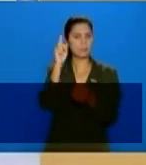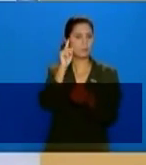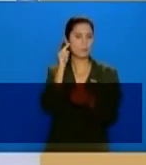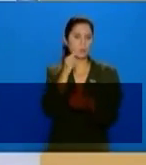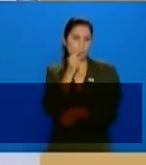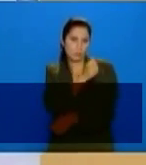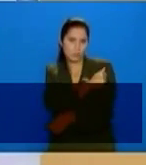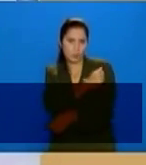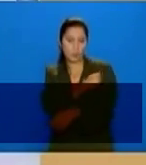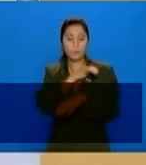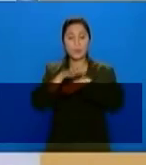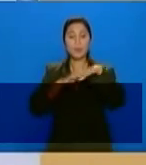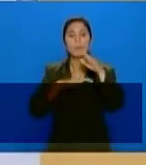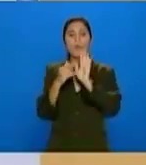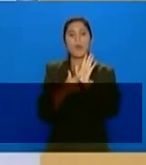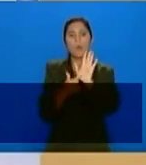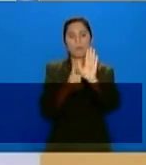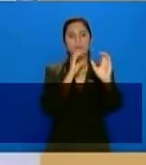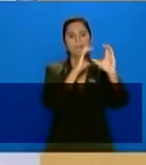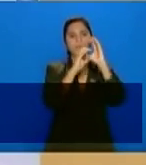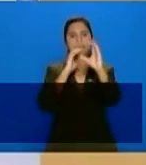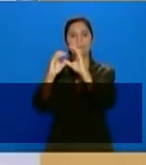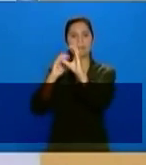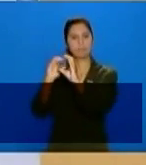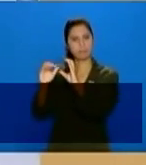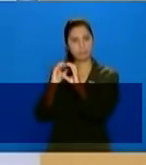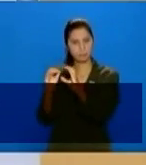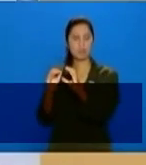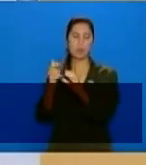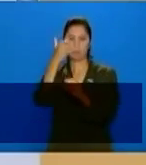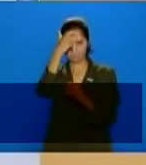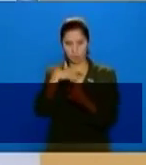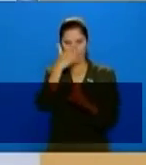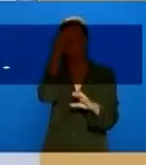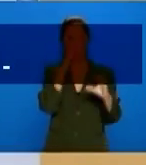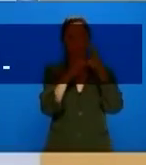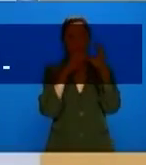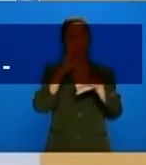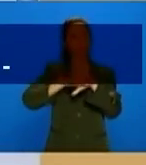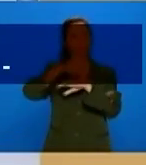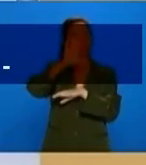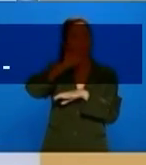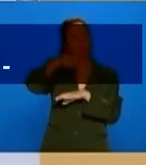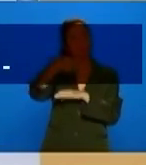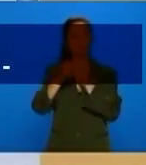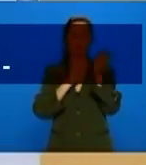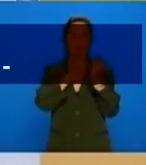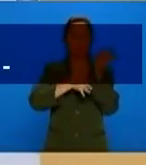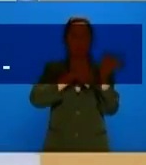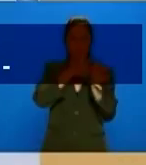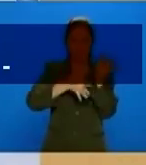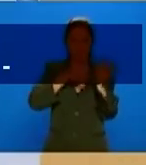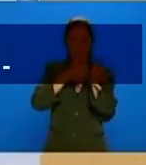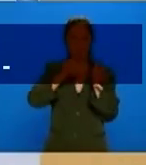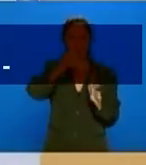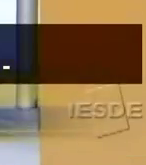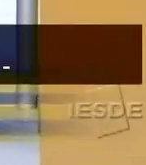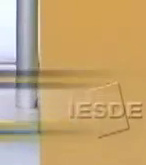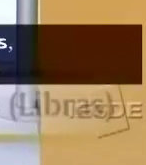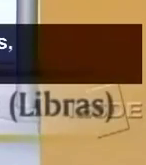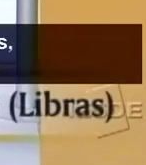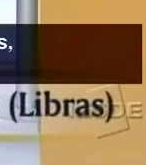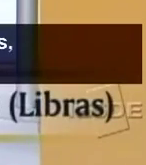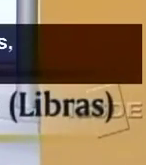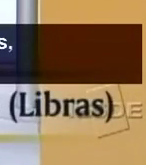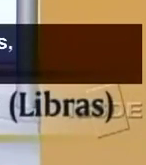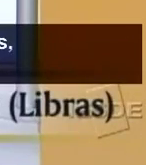as mãos é o seu meio de comunicação. Então, ele se comunica prioritariamente pela língua de sinais, a Libras, no caso do